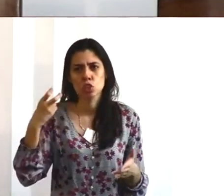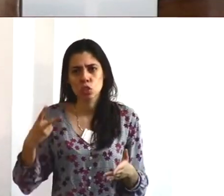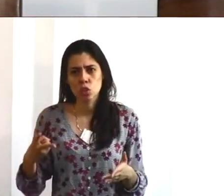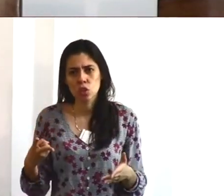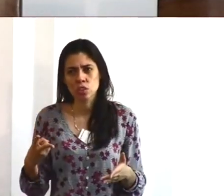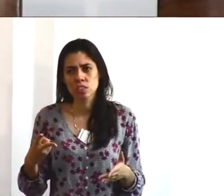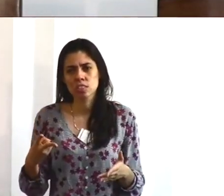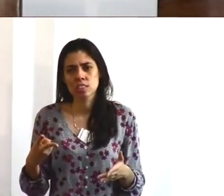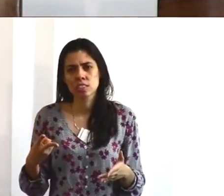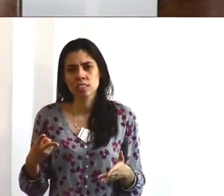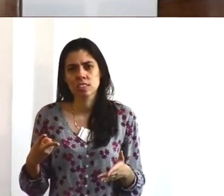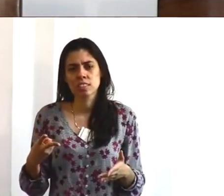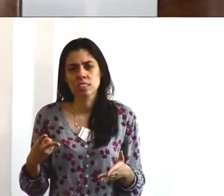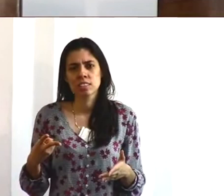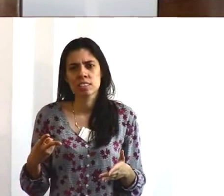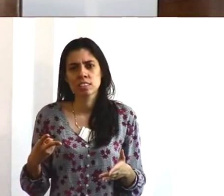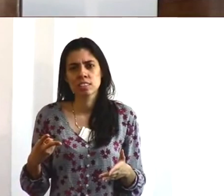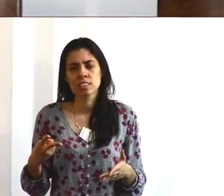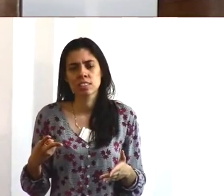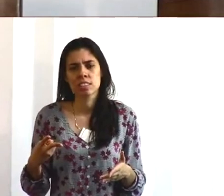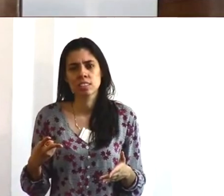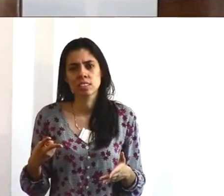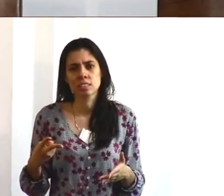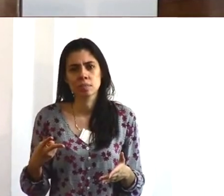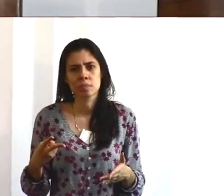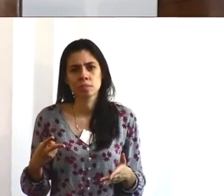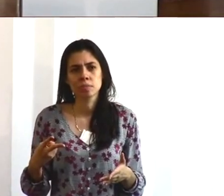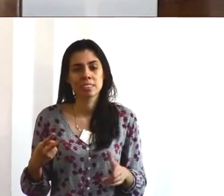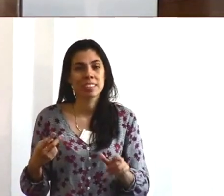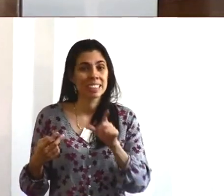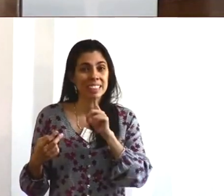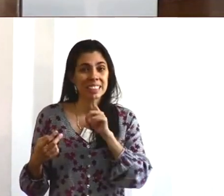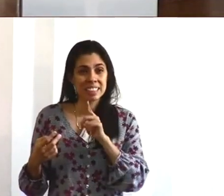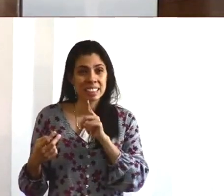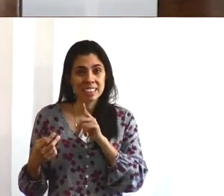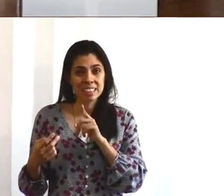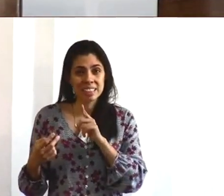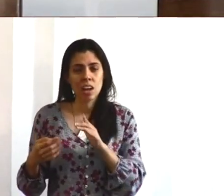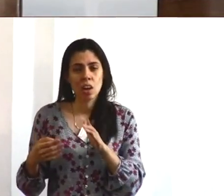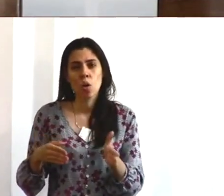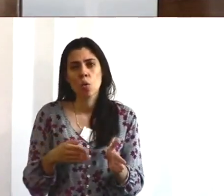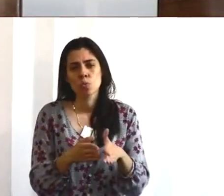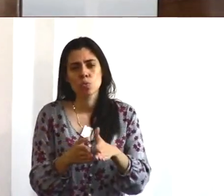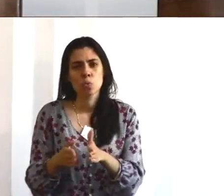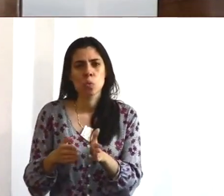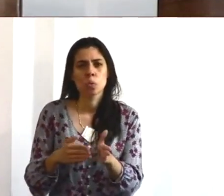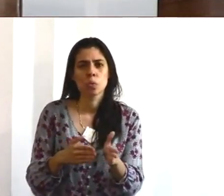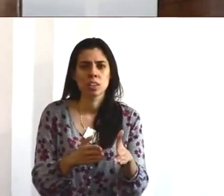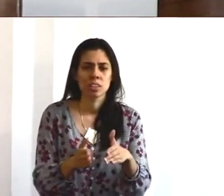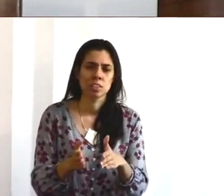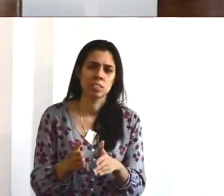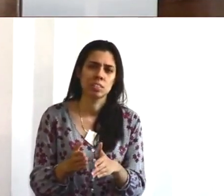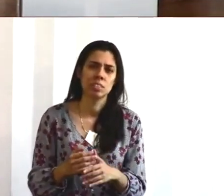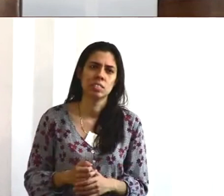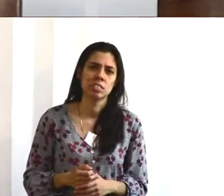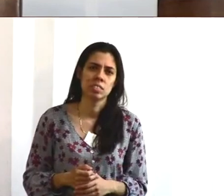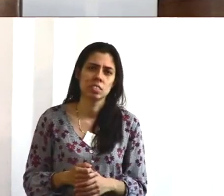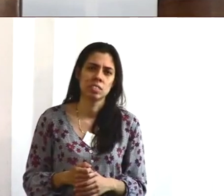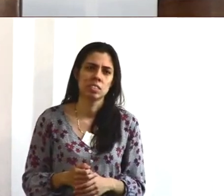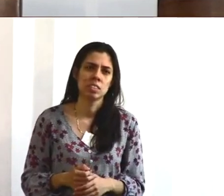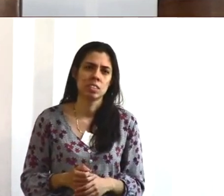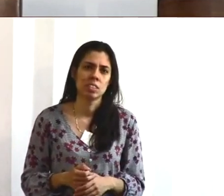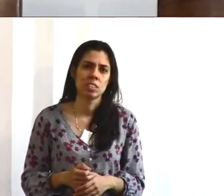a Nova Jerusalém. E o texto diz que existe um rio que corta o trono de